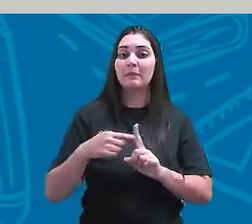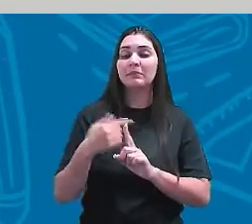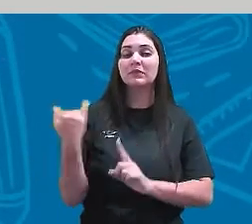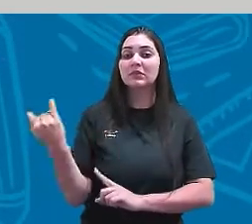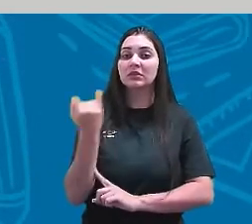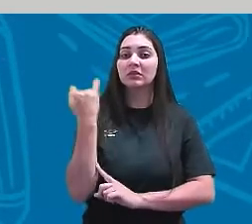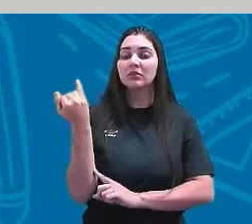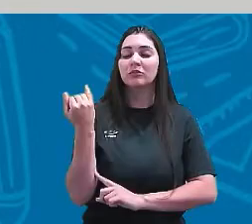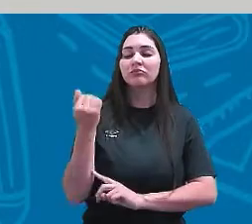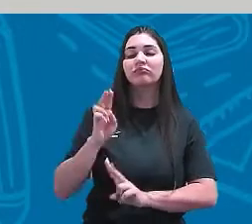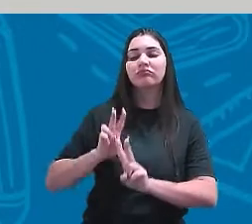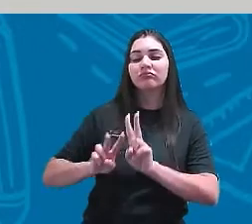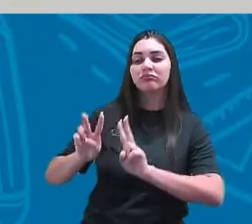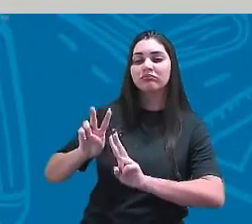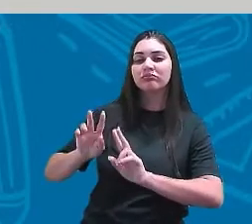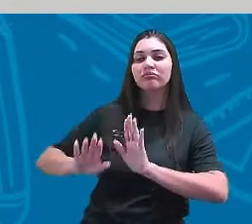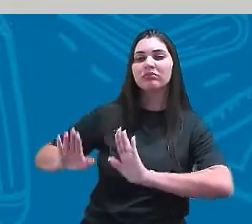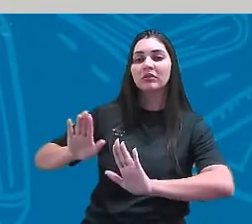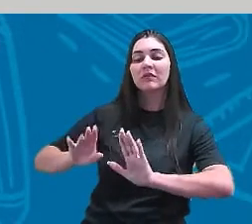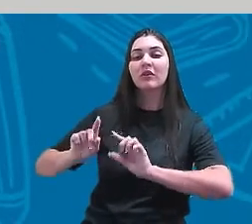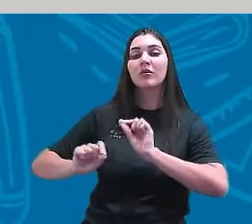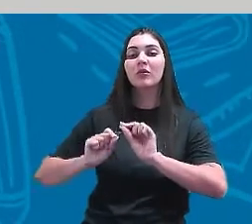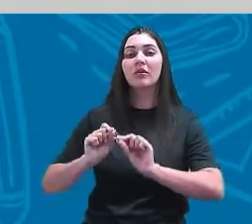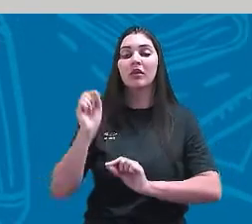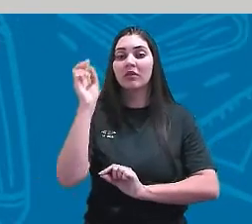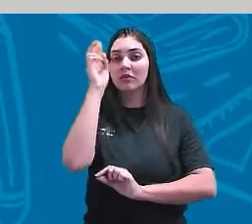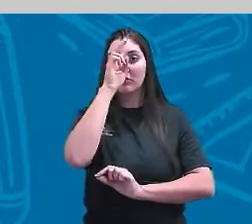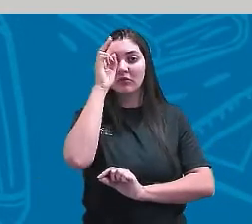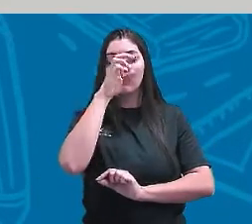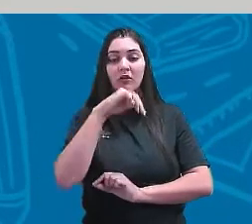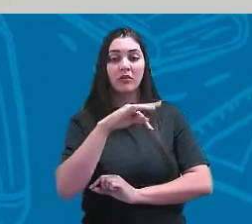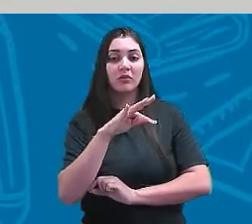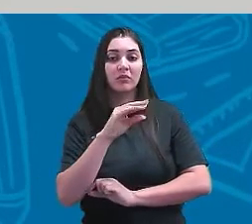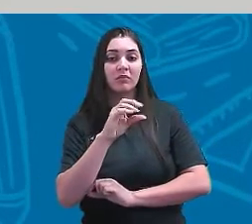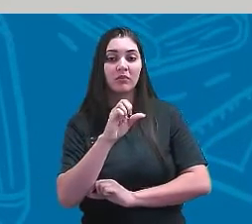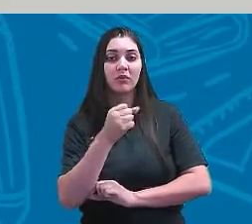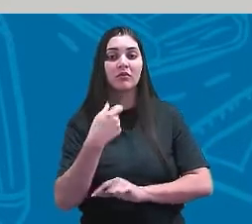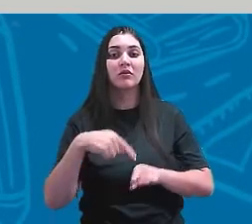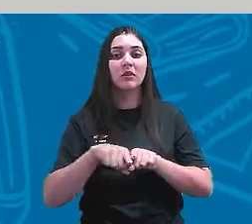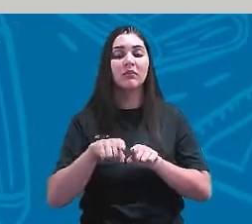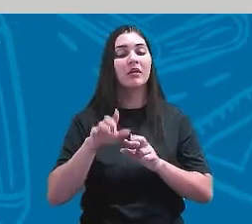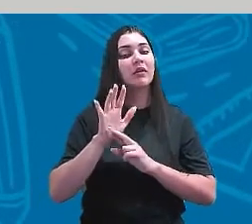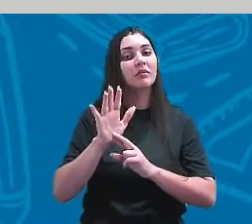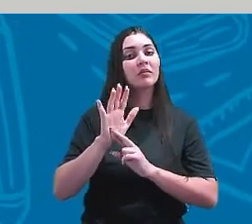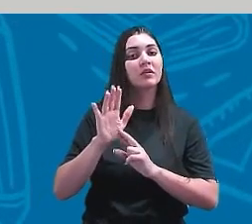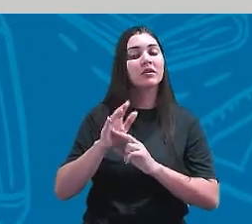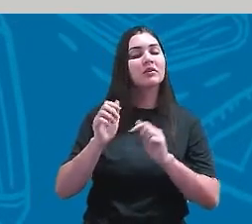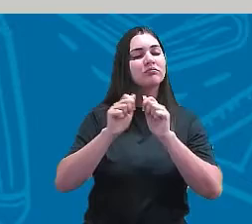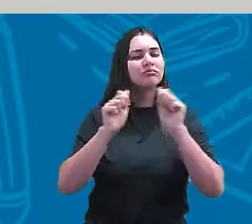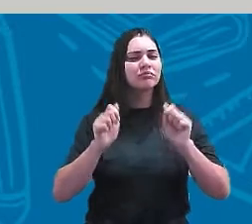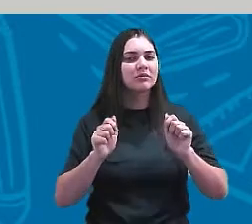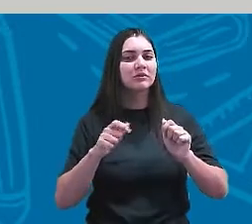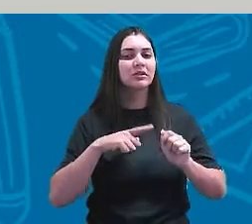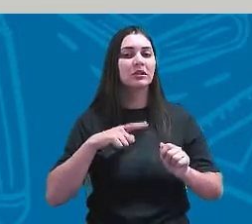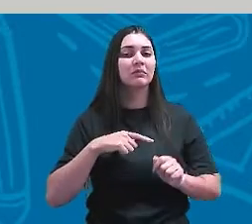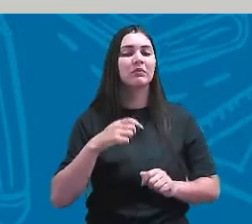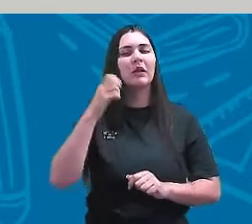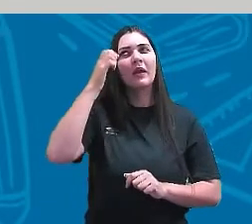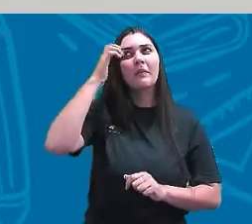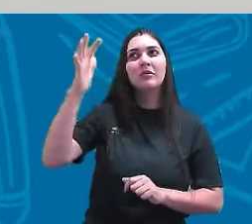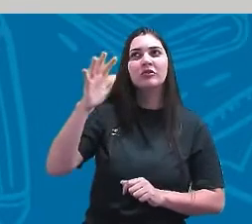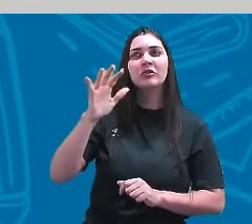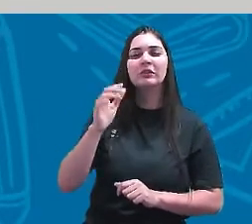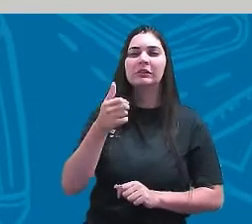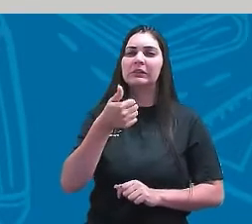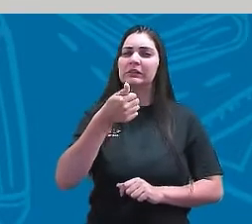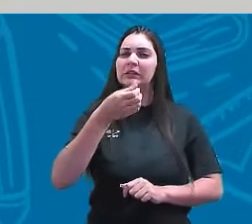gente preservar essas lendas e esses mitos e essas representações artísticas que temos. Imagina se daqui a 10